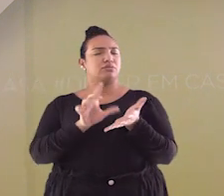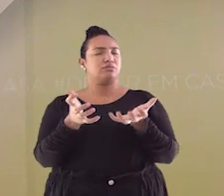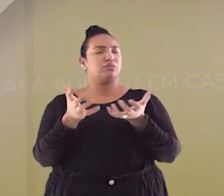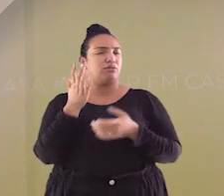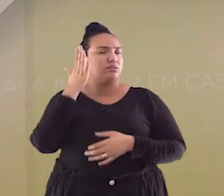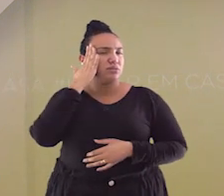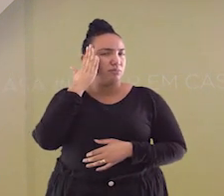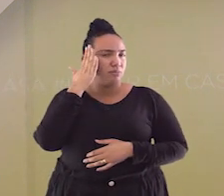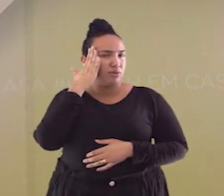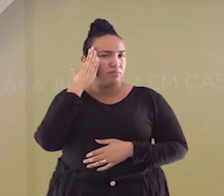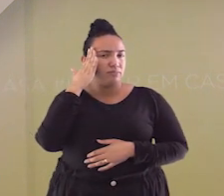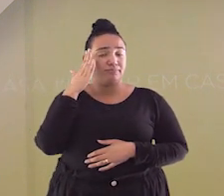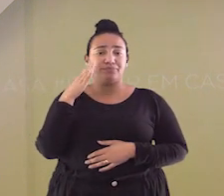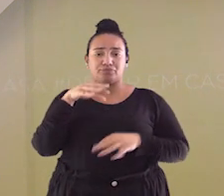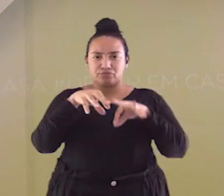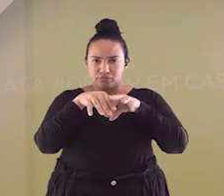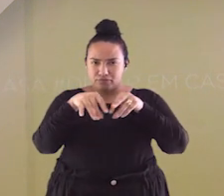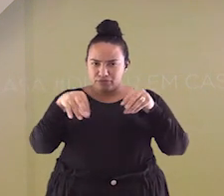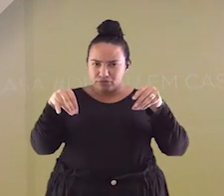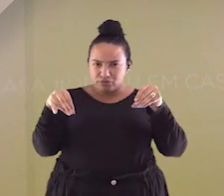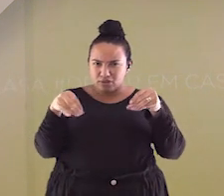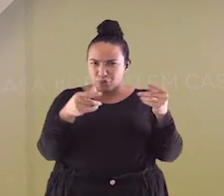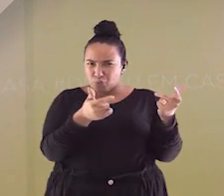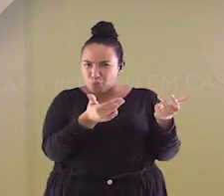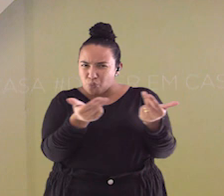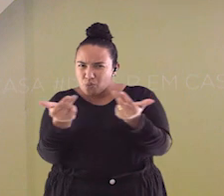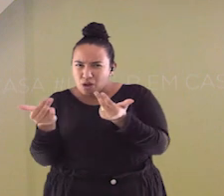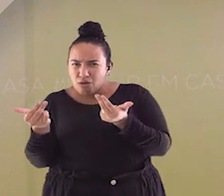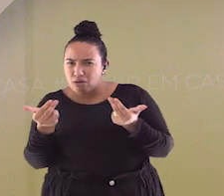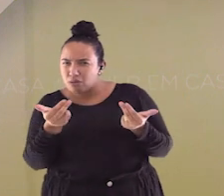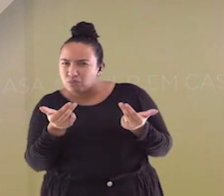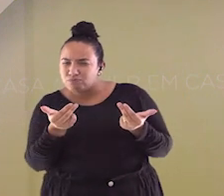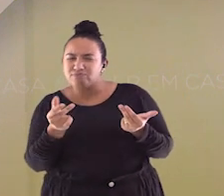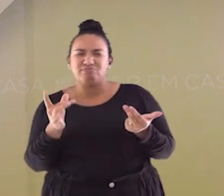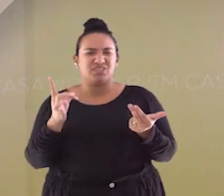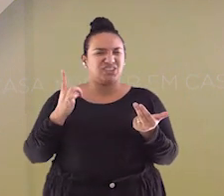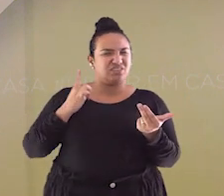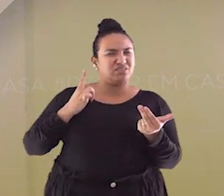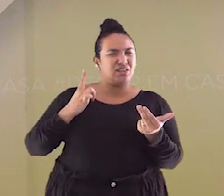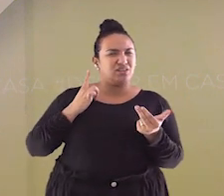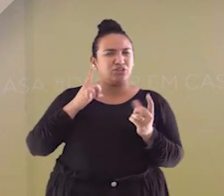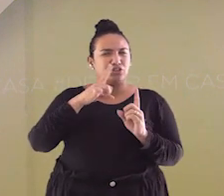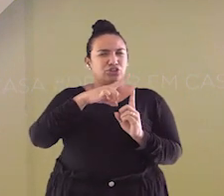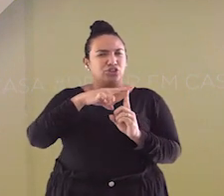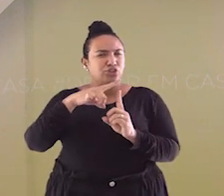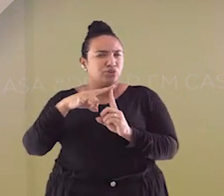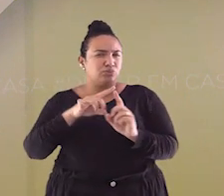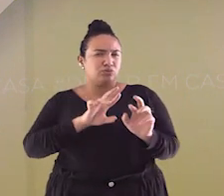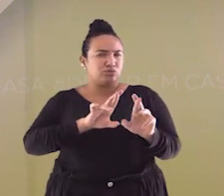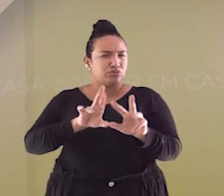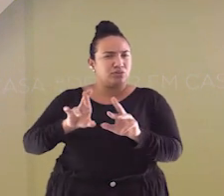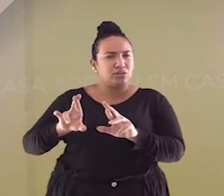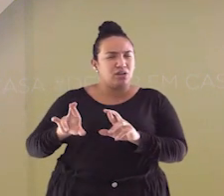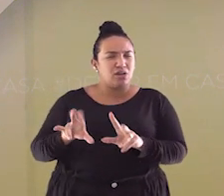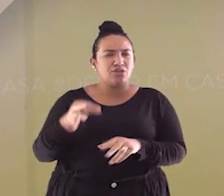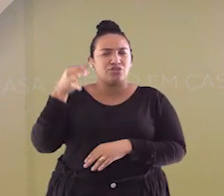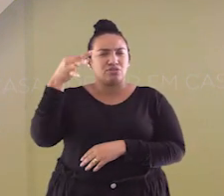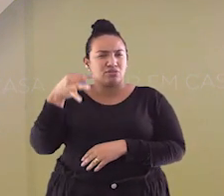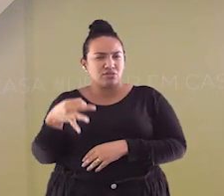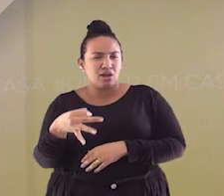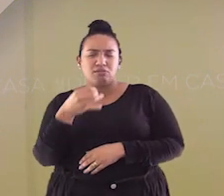de vocês. Todos os solos são iguais? Será que existe um solo ideal para plantar